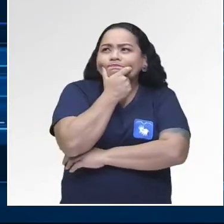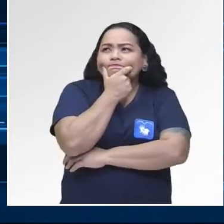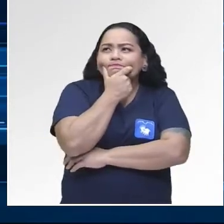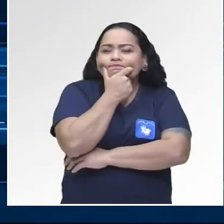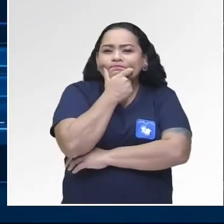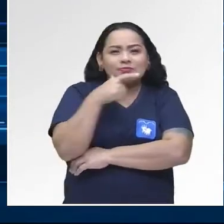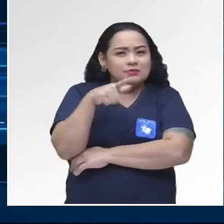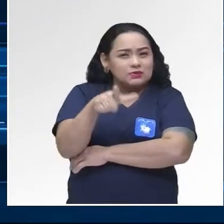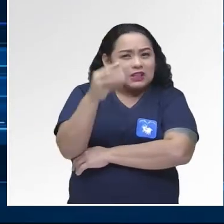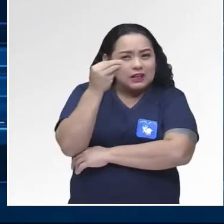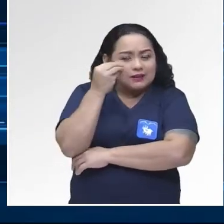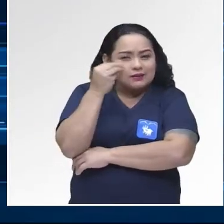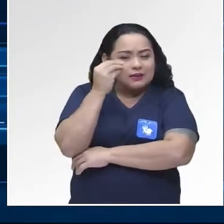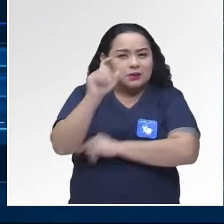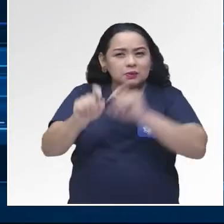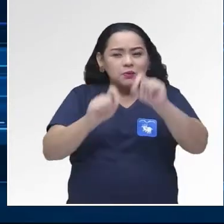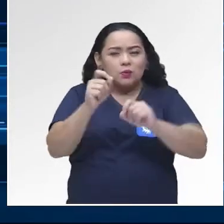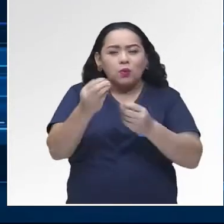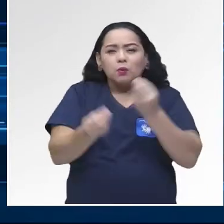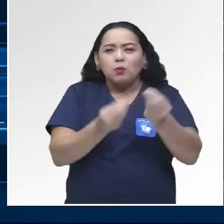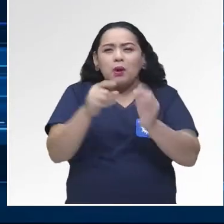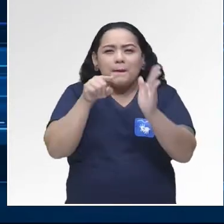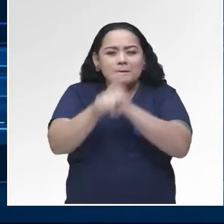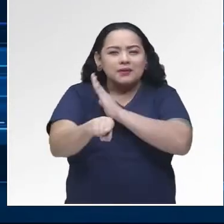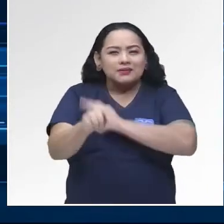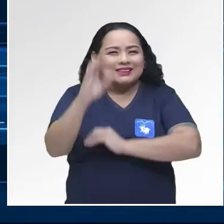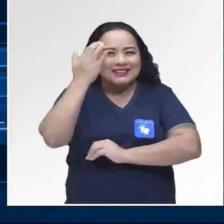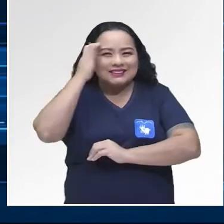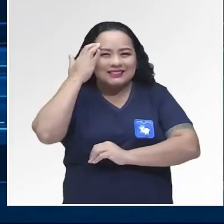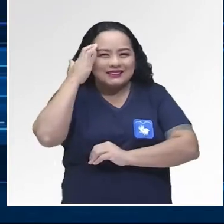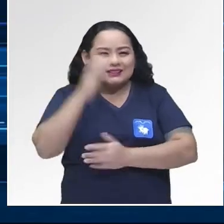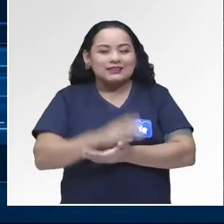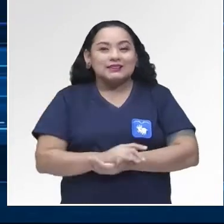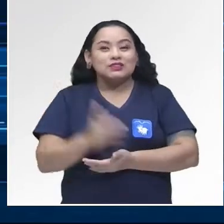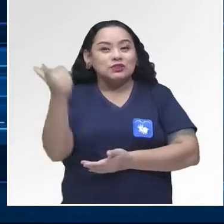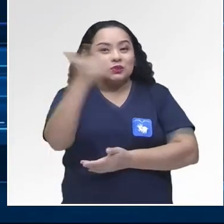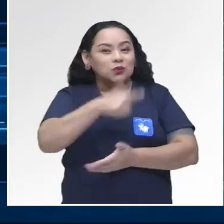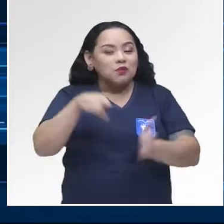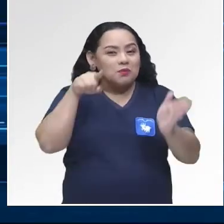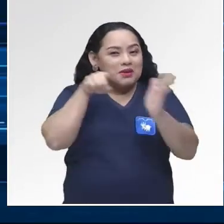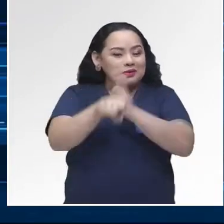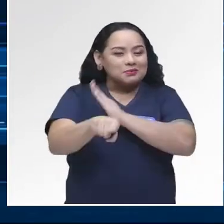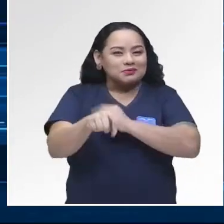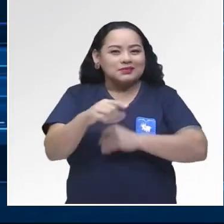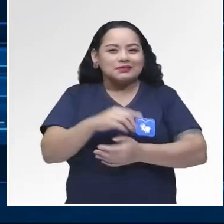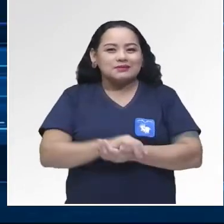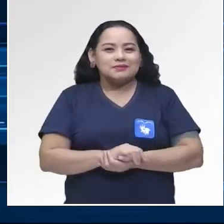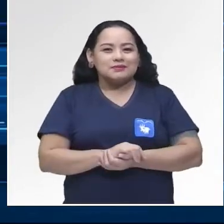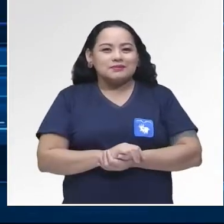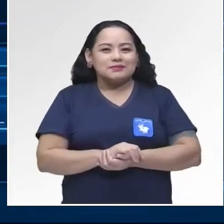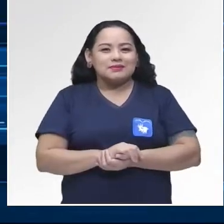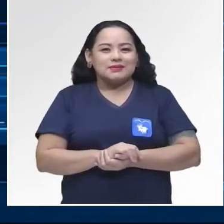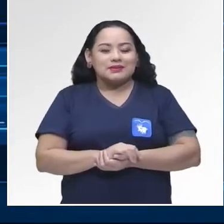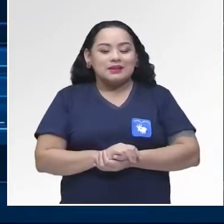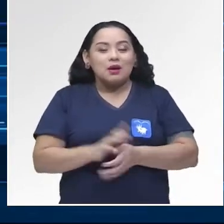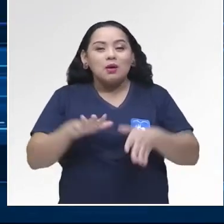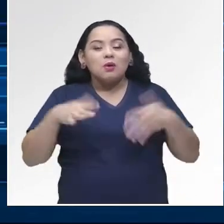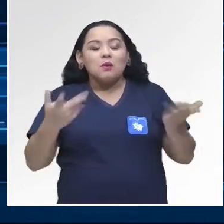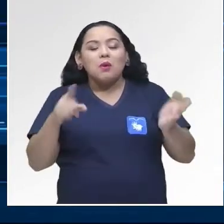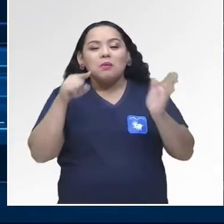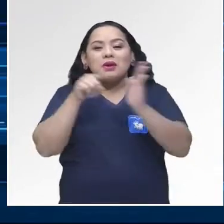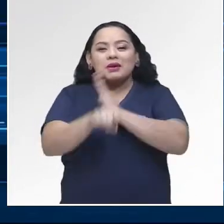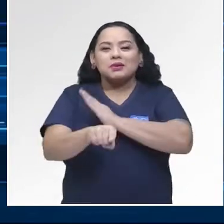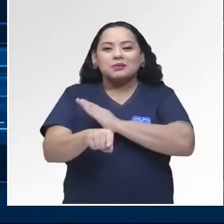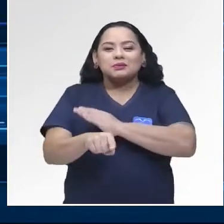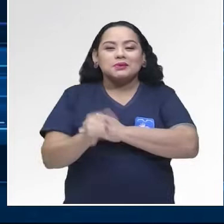Ouviram aí o que ela perguntou? Entenderam? Então ela vai perguntar novamente. Filó, qual é a perguntinha que vocês vão fazer